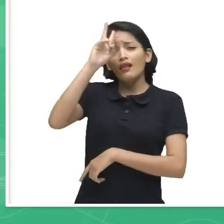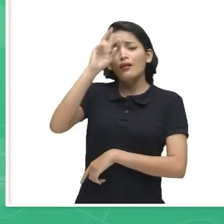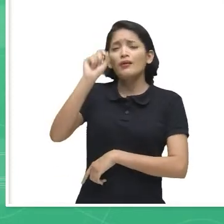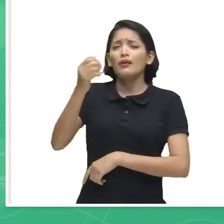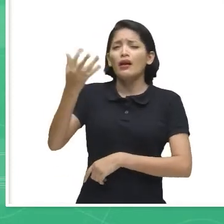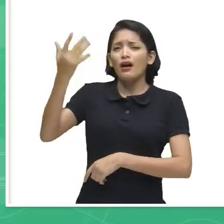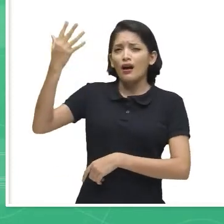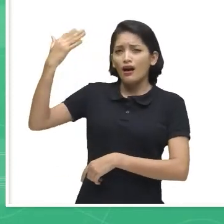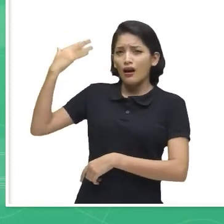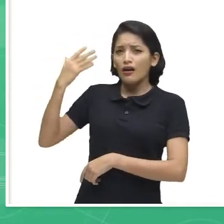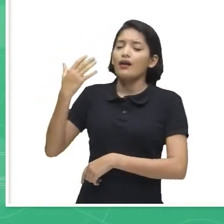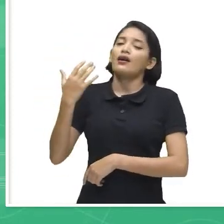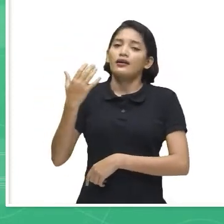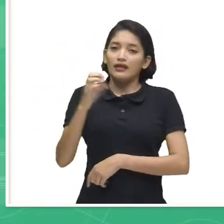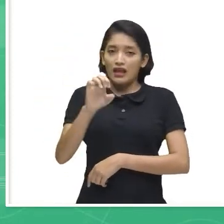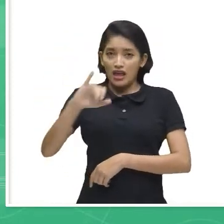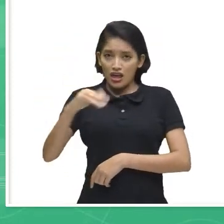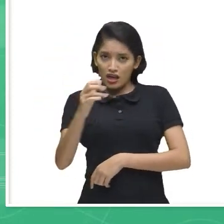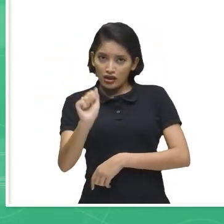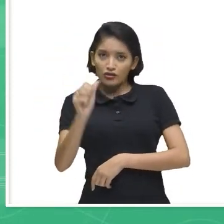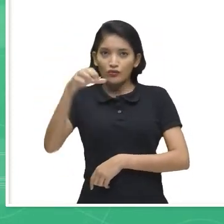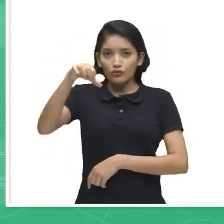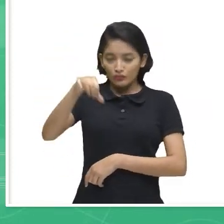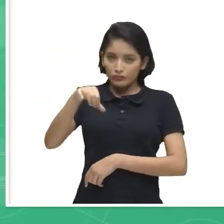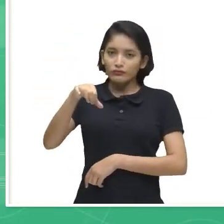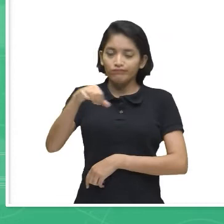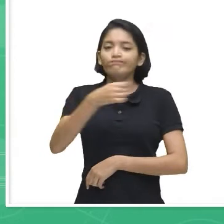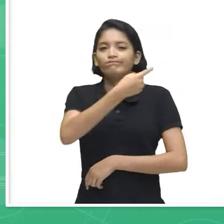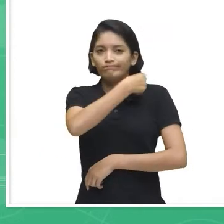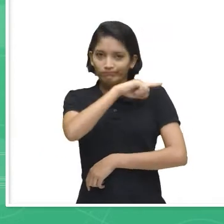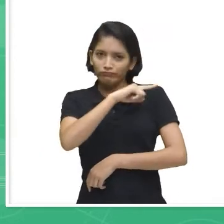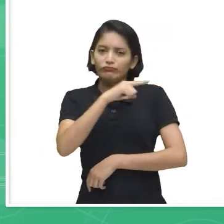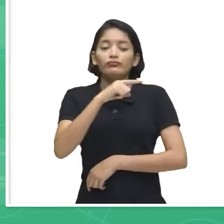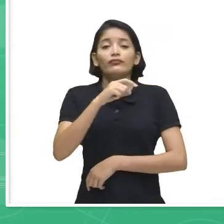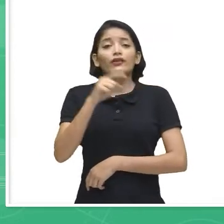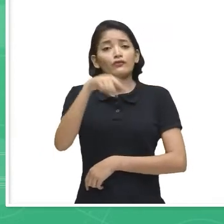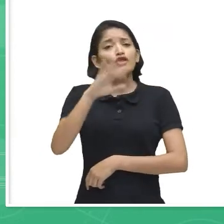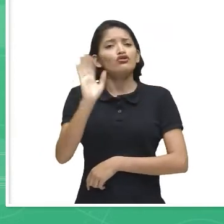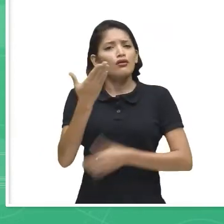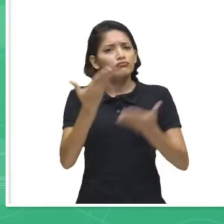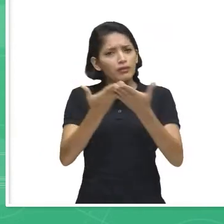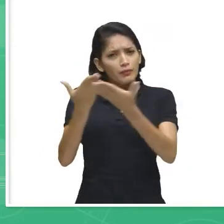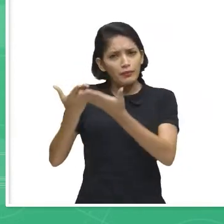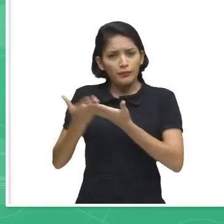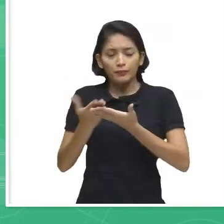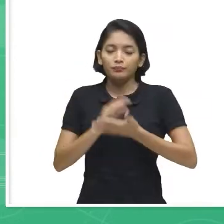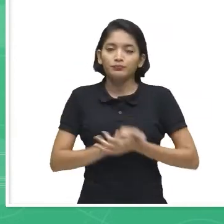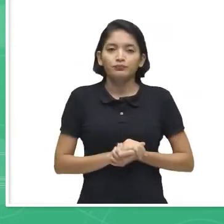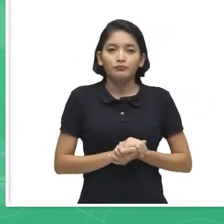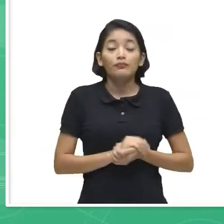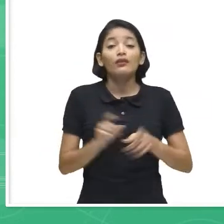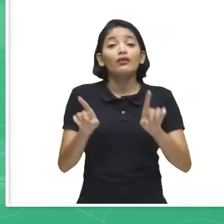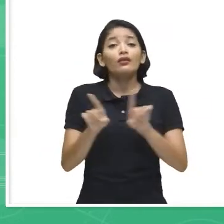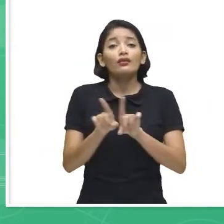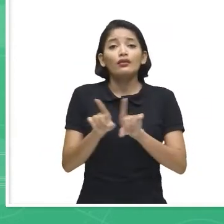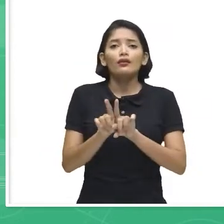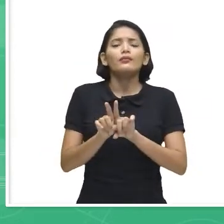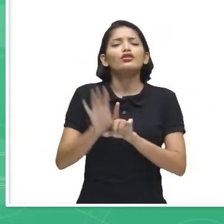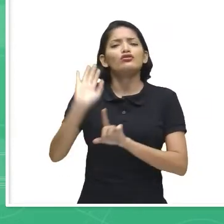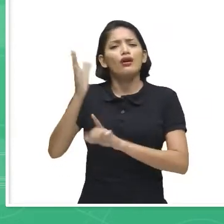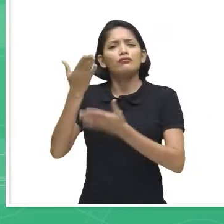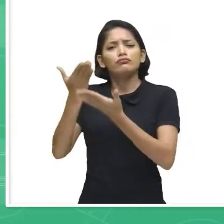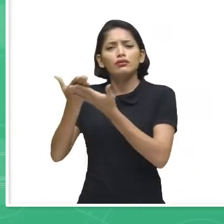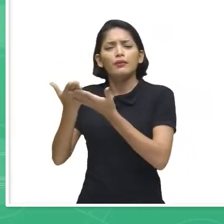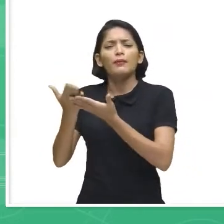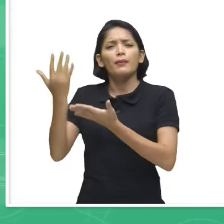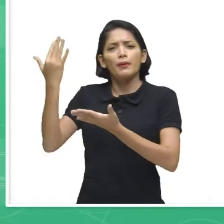EJA, 9ª etapa, o primeiro ano do ensino médio, para quem fez primeiro ano do ensino médio. Nós estudamos ali, olha,